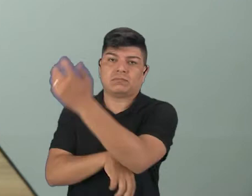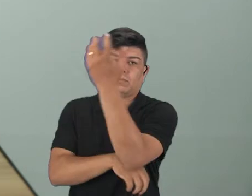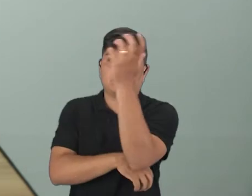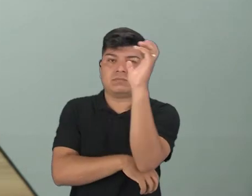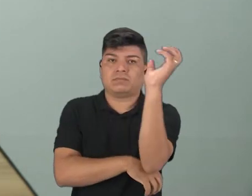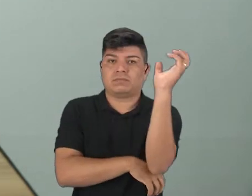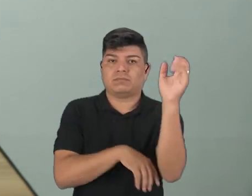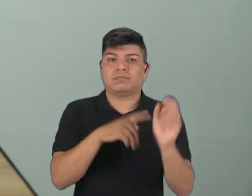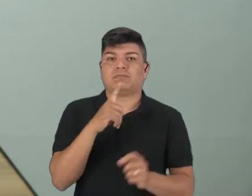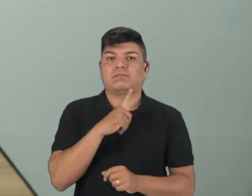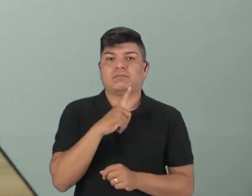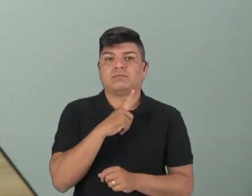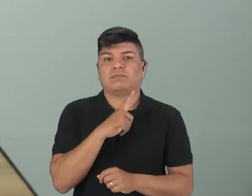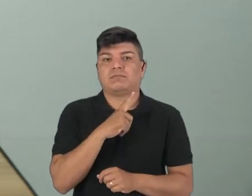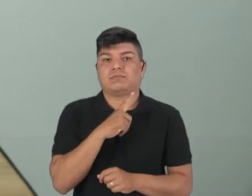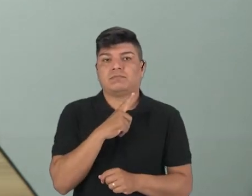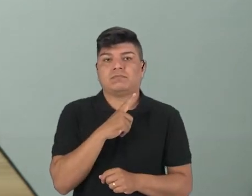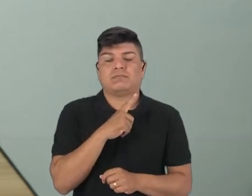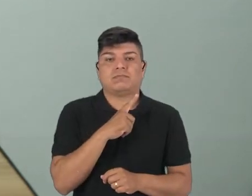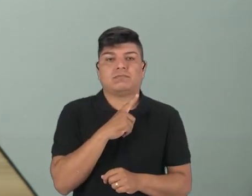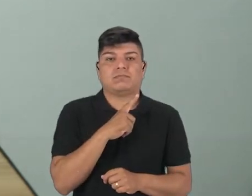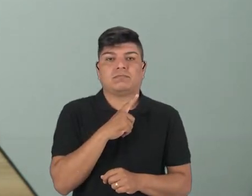exemplo, existem